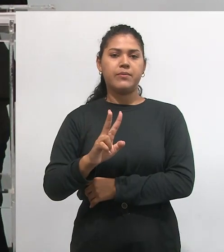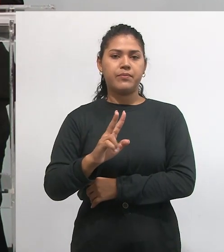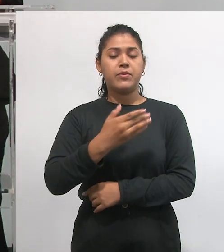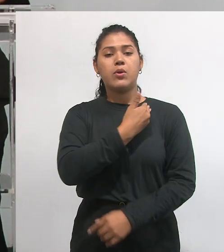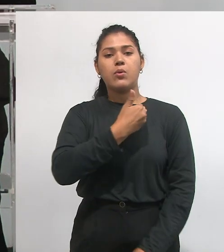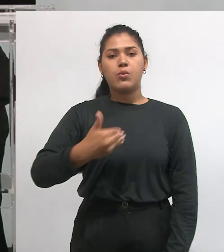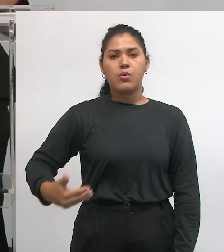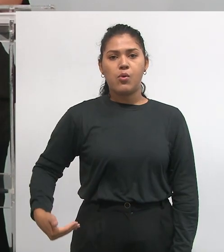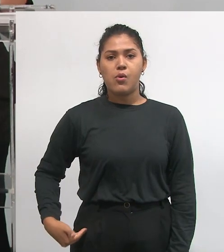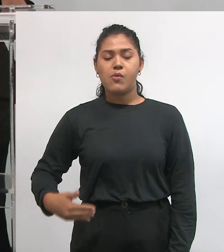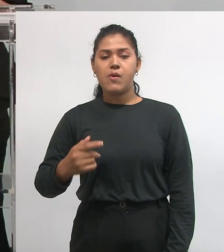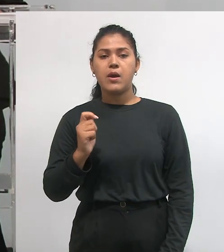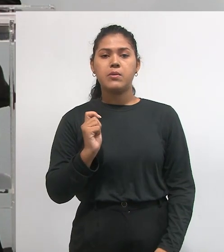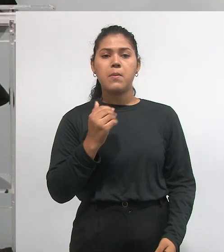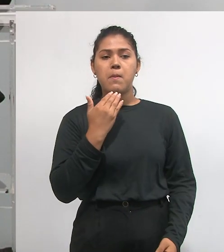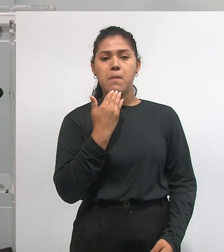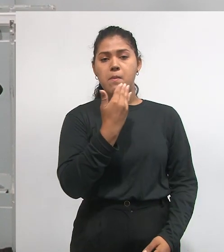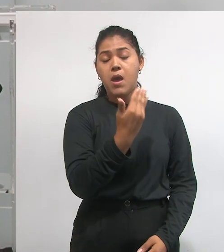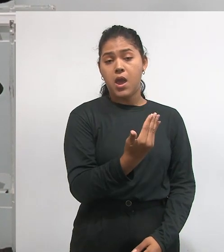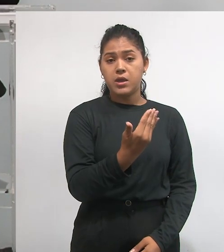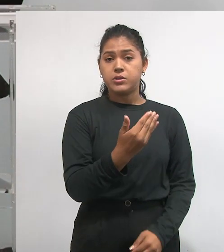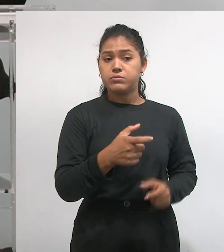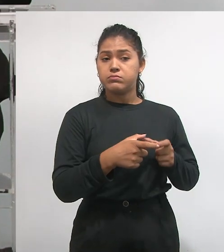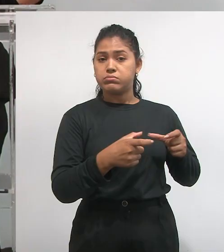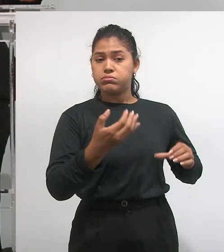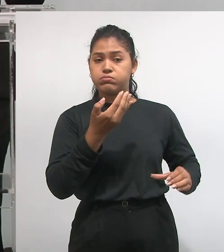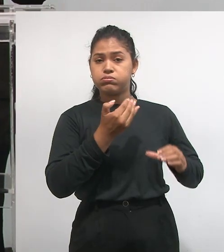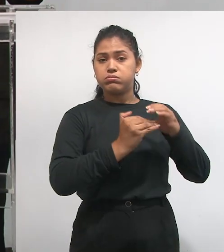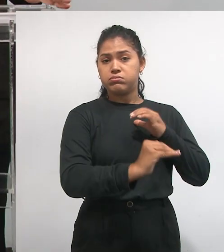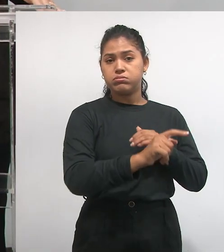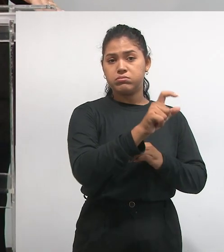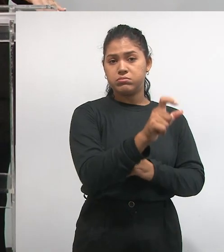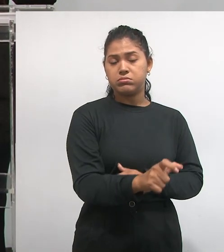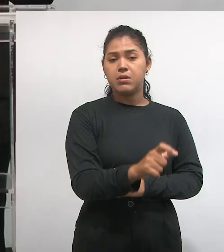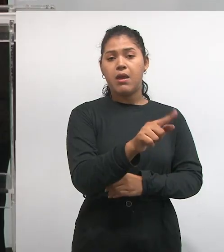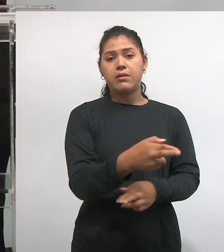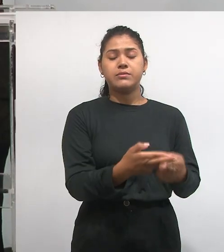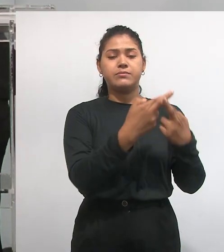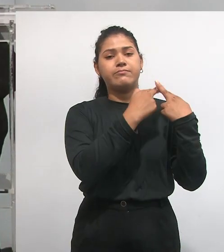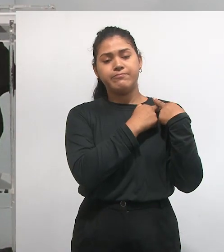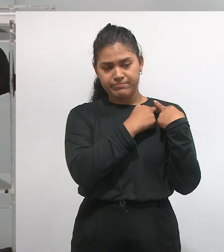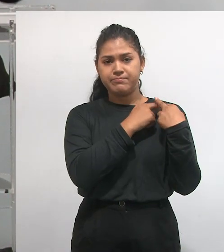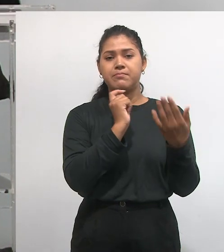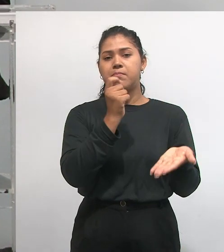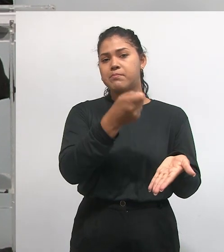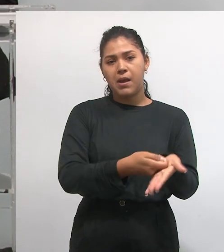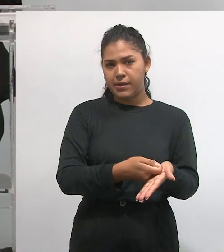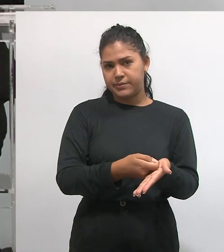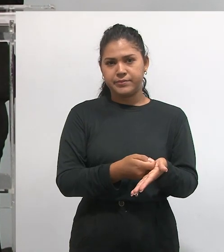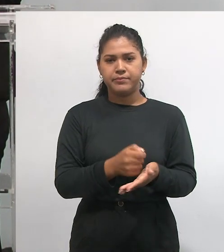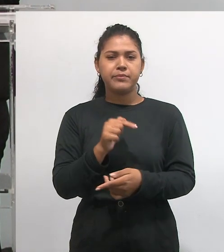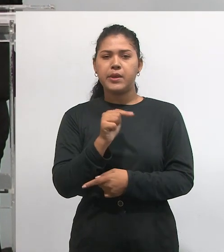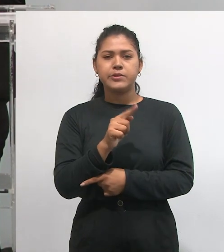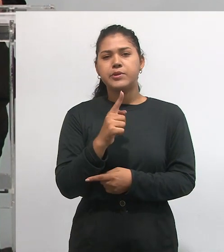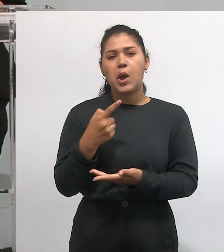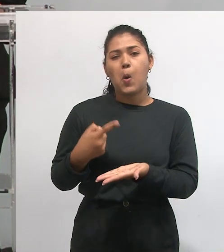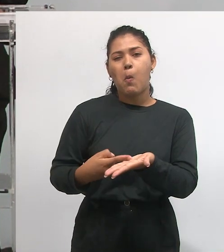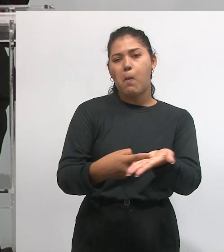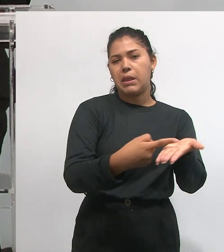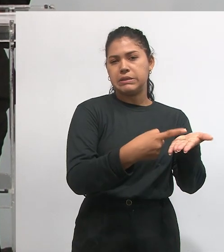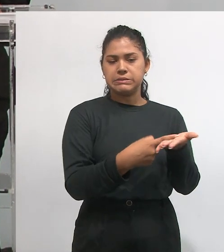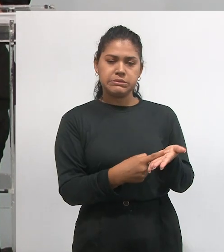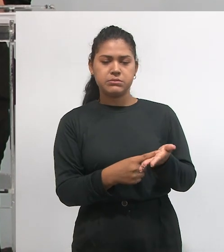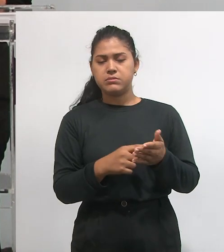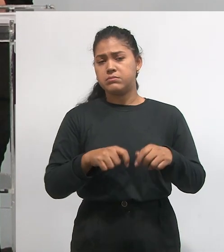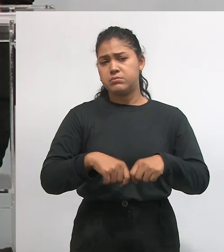público ele vai cobrar do proprietário, quem é o responsável é o proprietário, tá? Isso aí, essas convenções particulares são